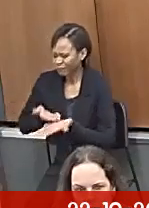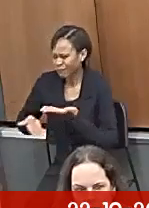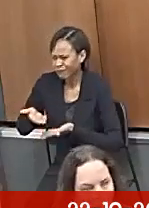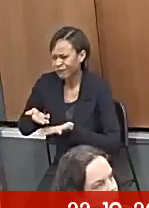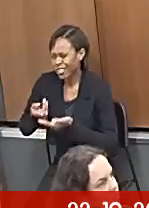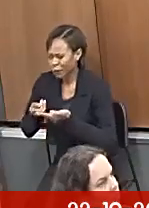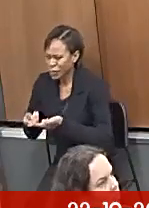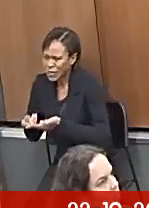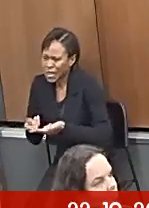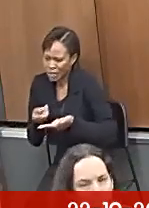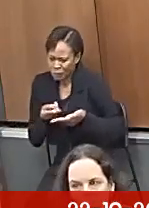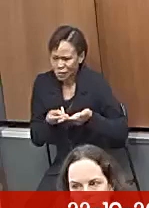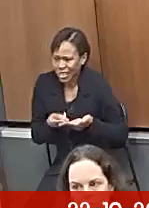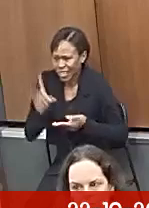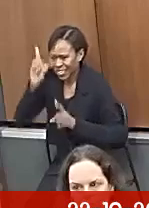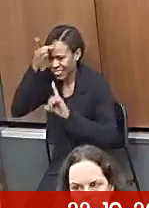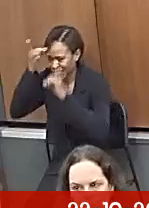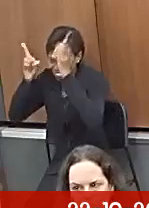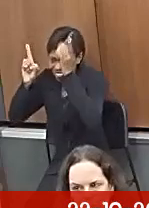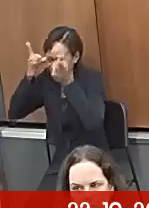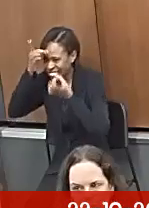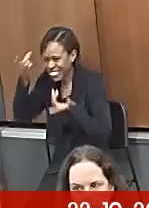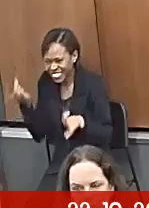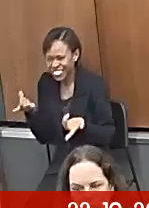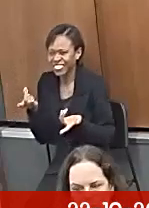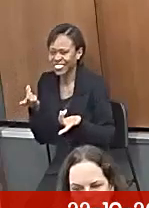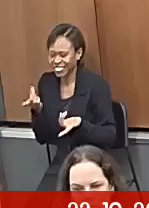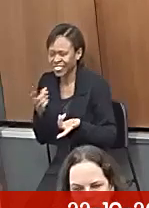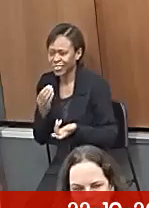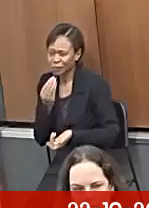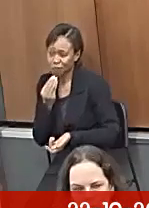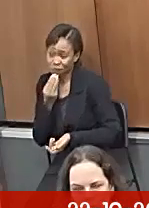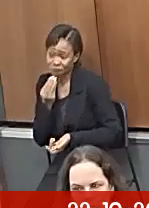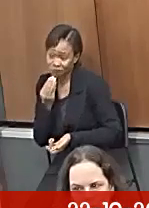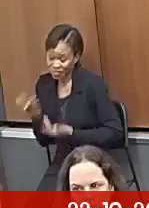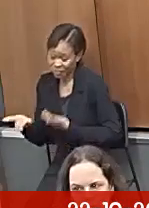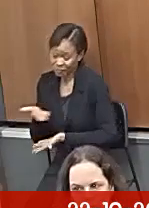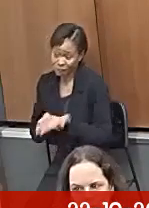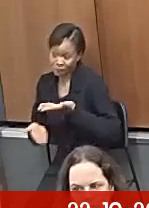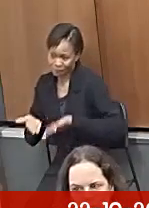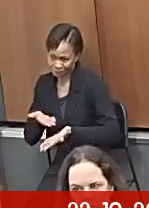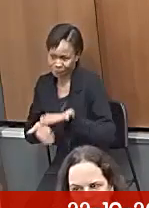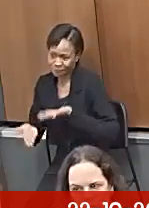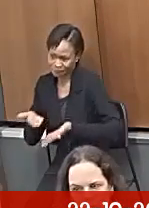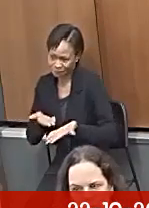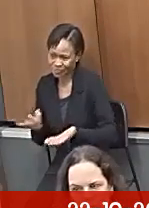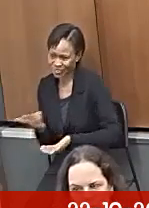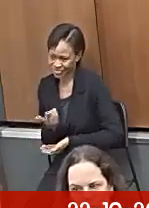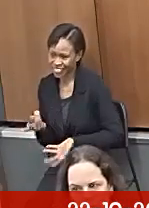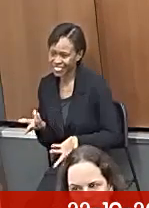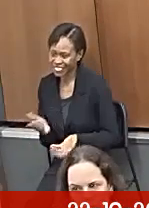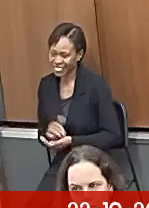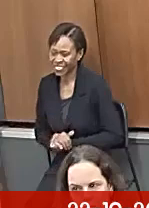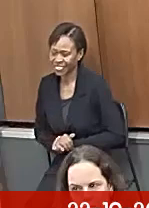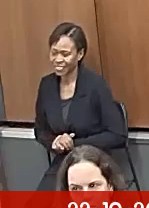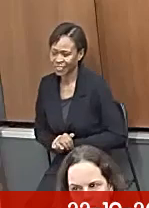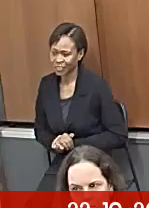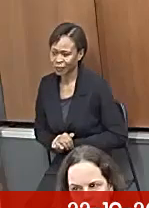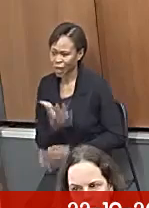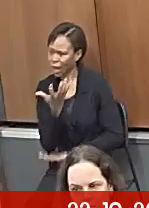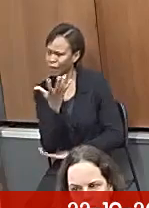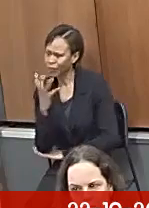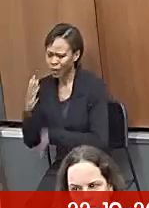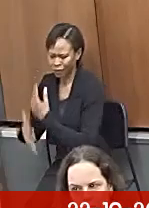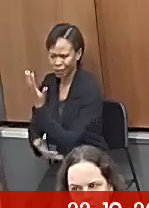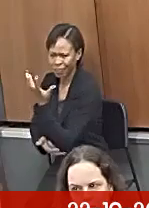tolerância, criatividade, nessa perspectiva da interação com ela. Eu acho que isso é muito positivo para todo mundo. O contato com a